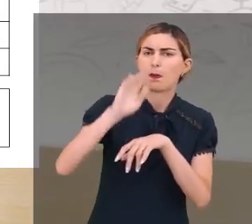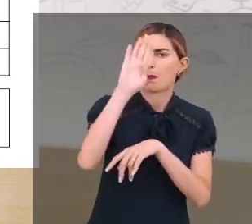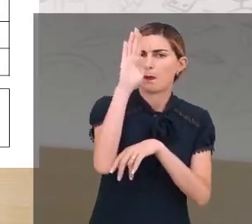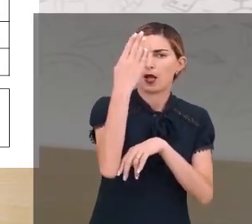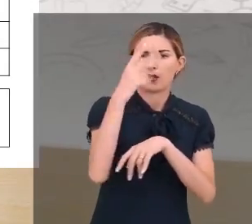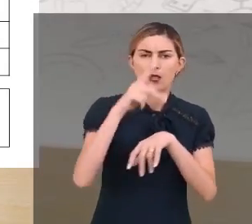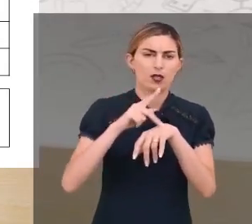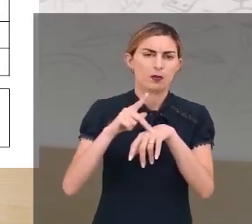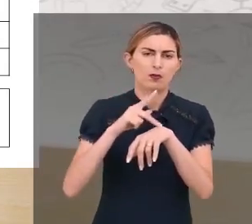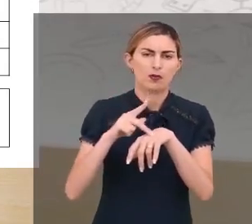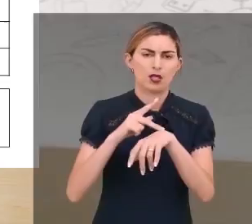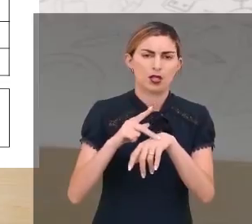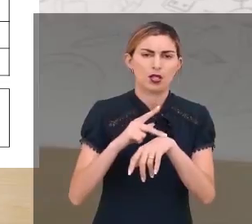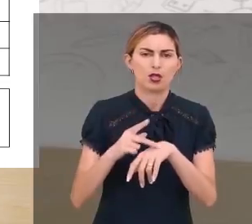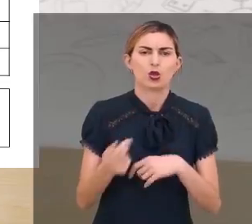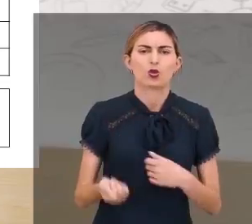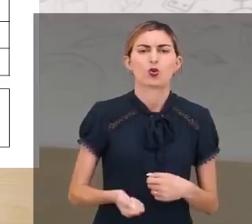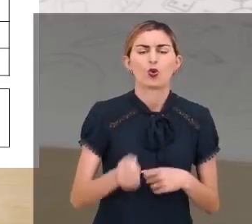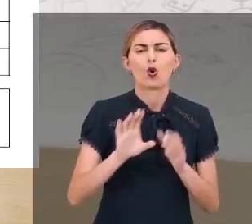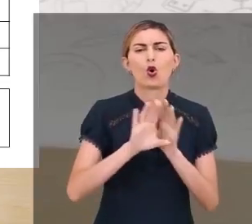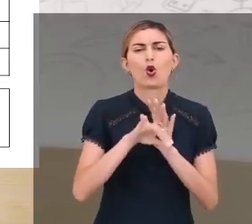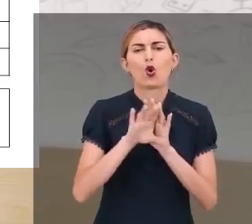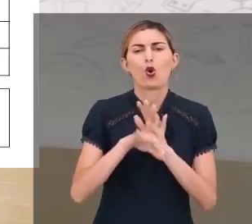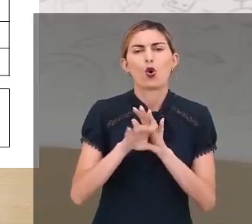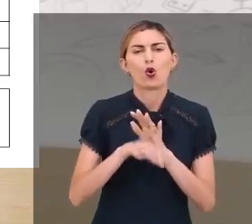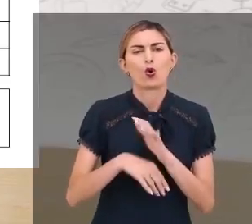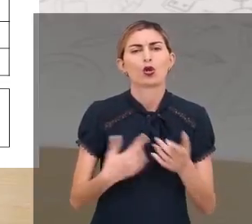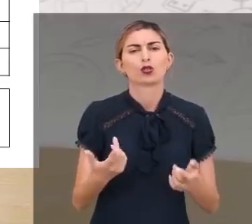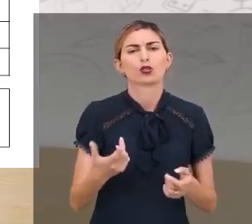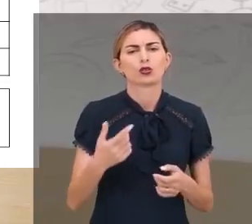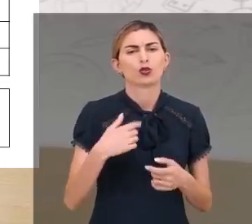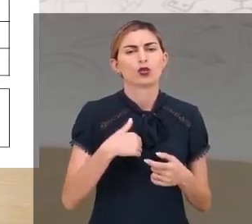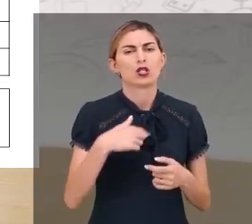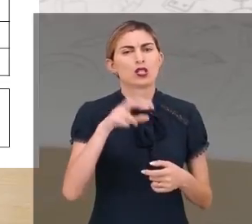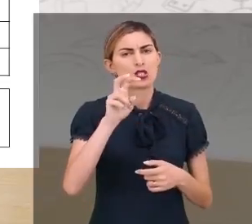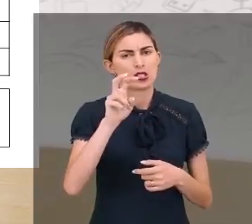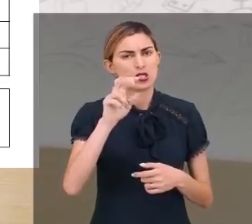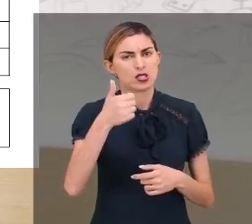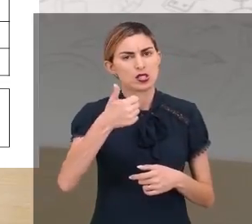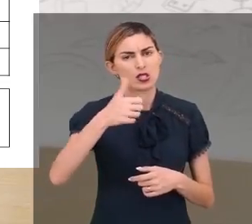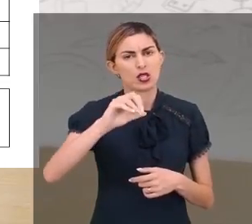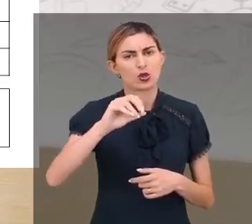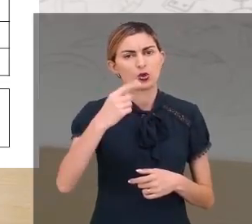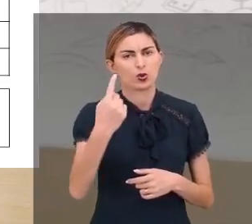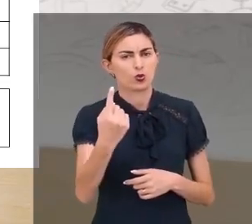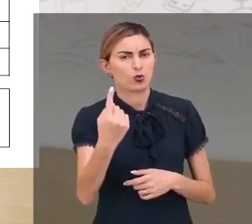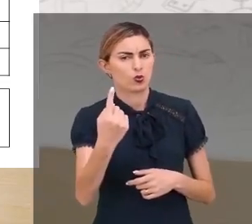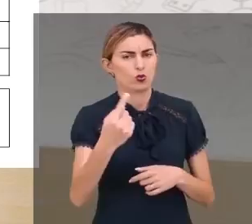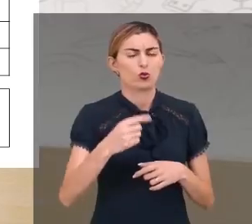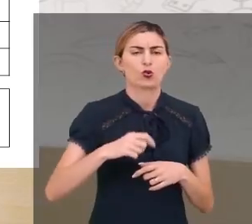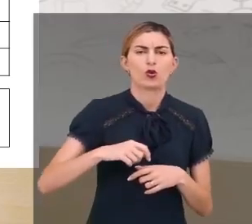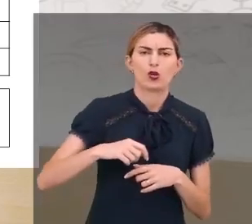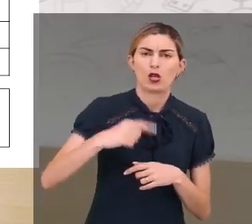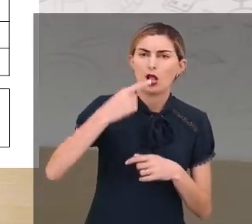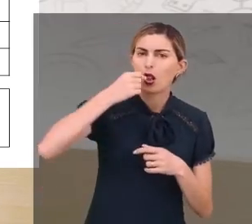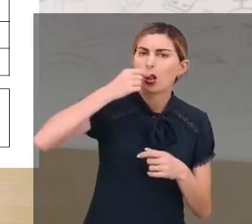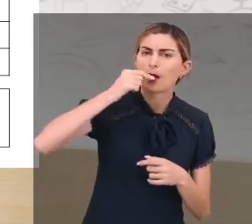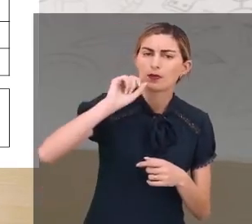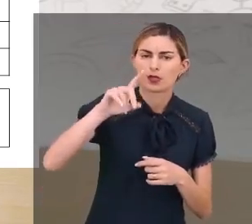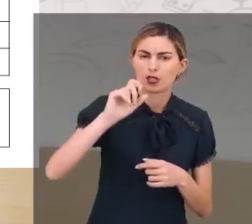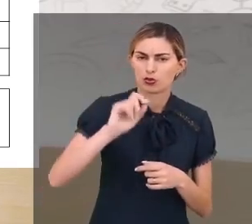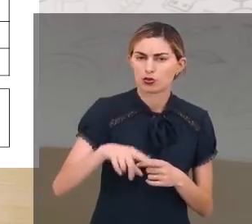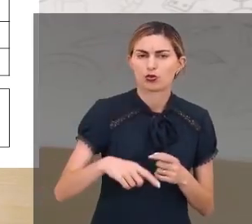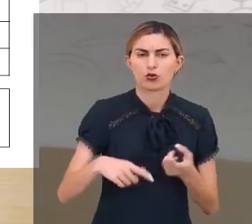preto. Qual seria o código? Código 100. Qual seria o código para lápis de madeira azul? Código 101. Sistema de